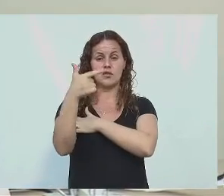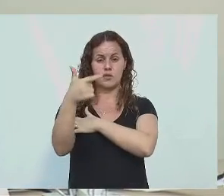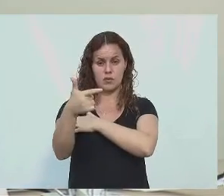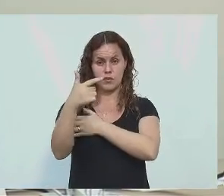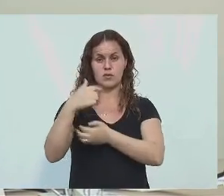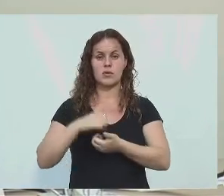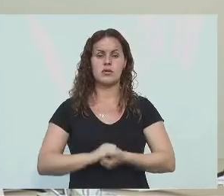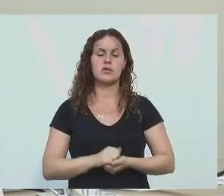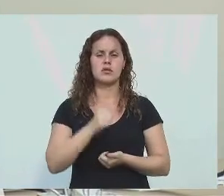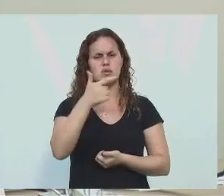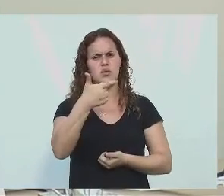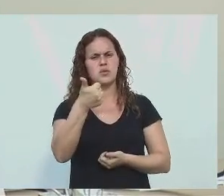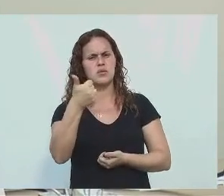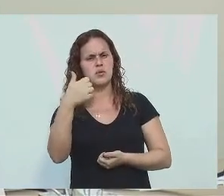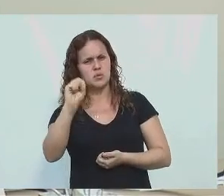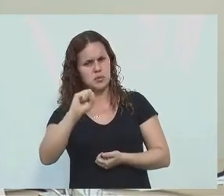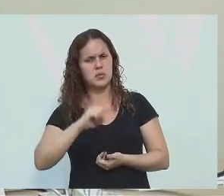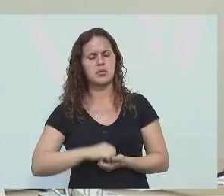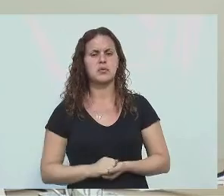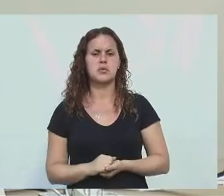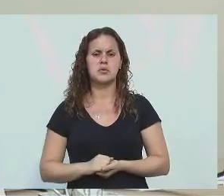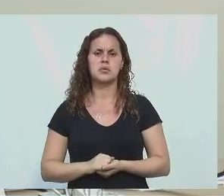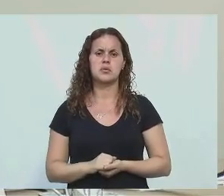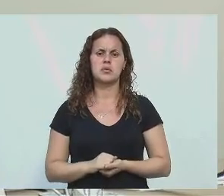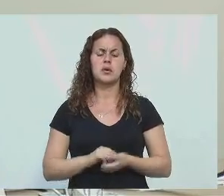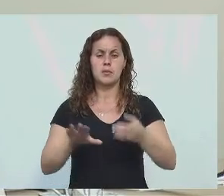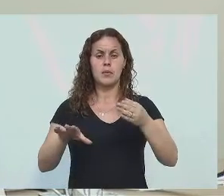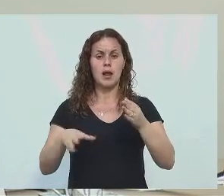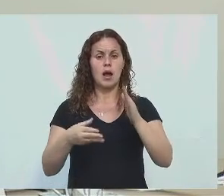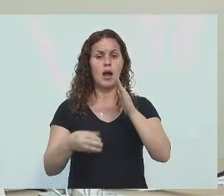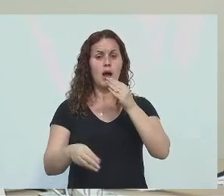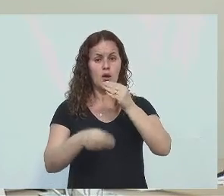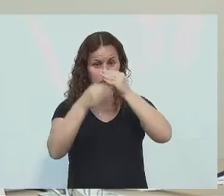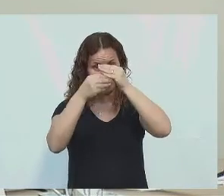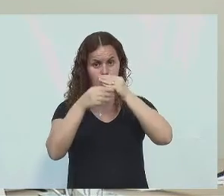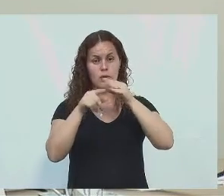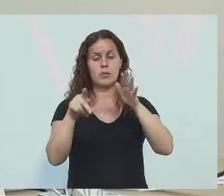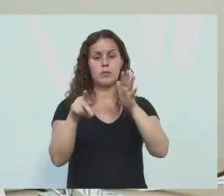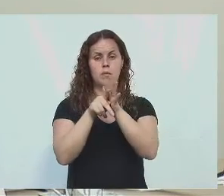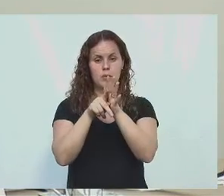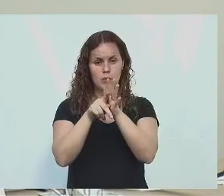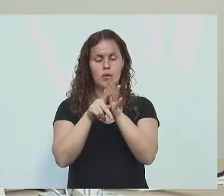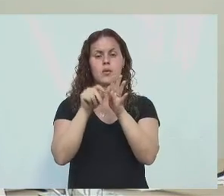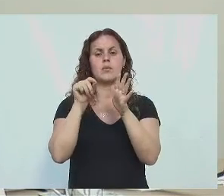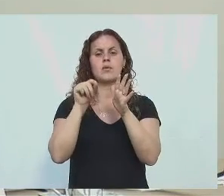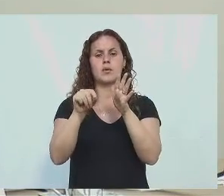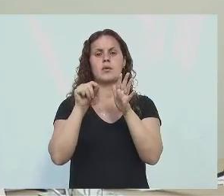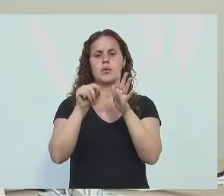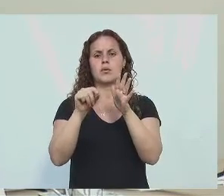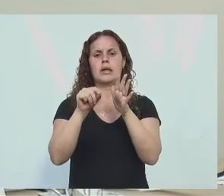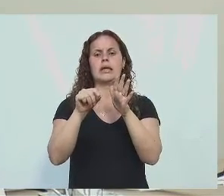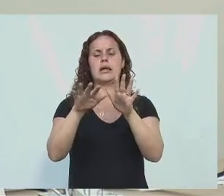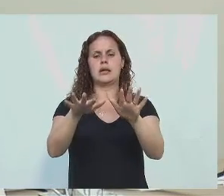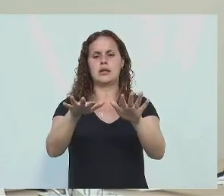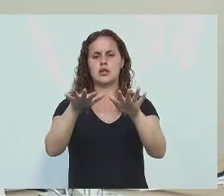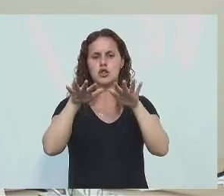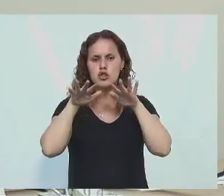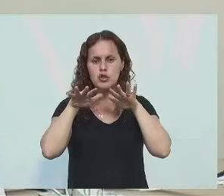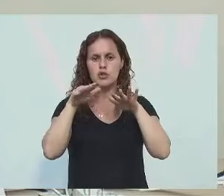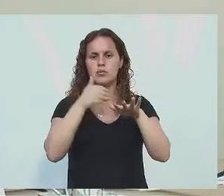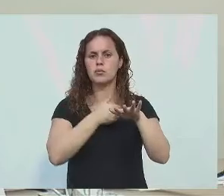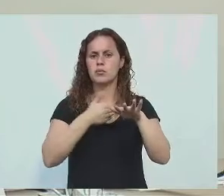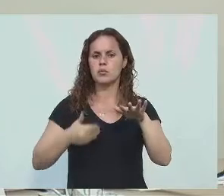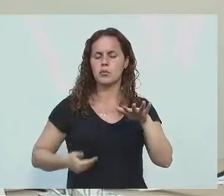2722 de 2018 para incluir audiência pública como requisito para concessão de